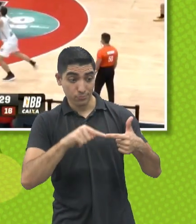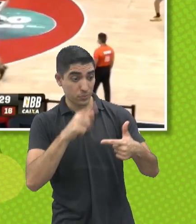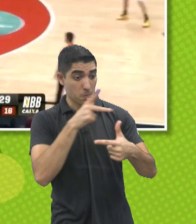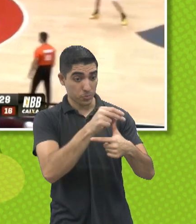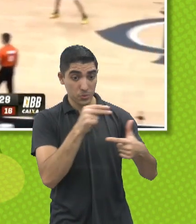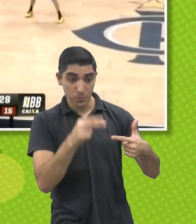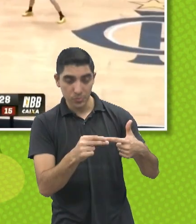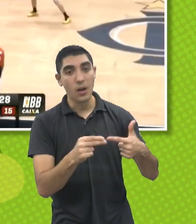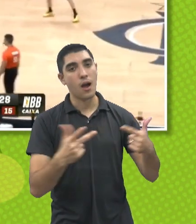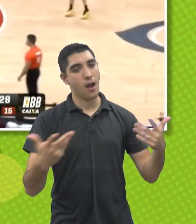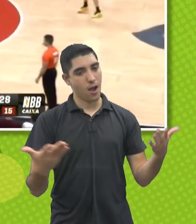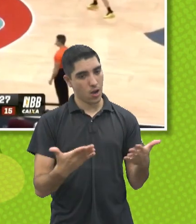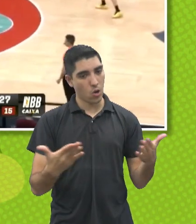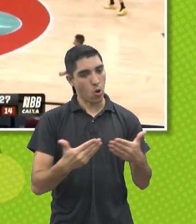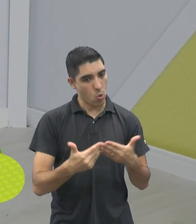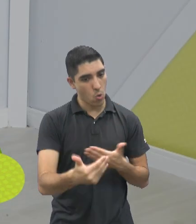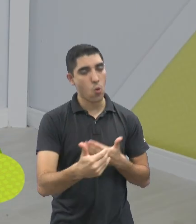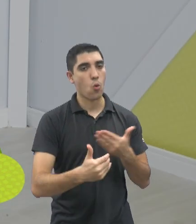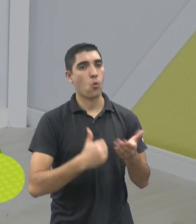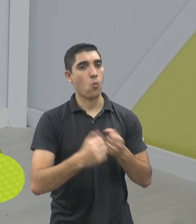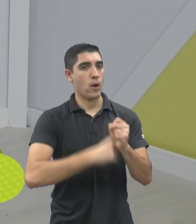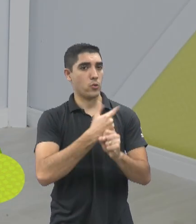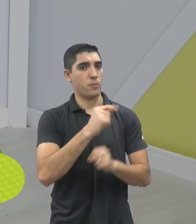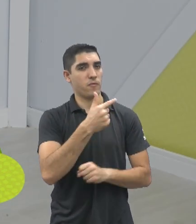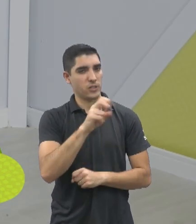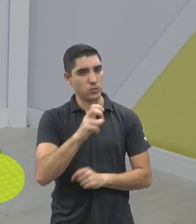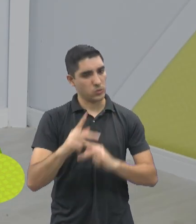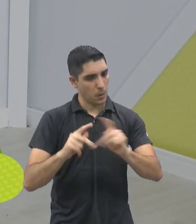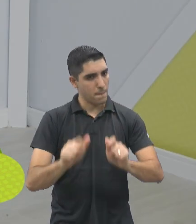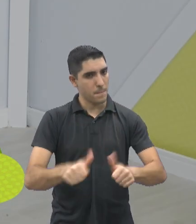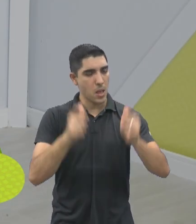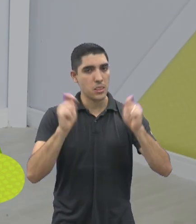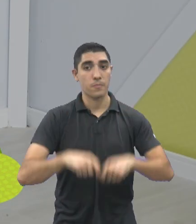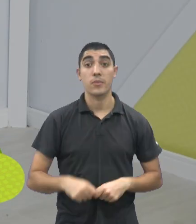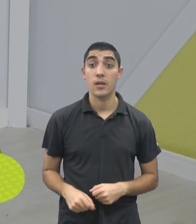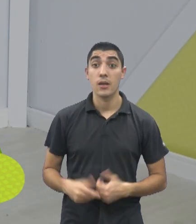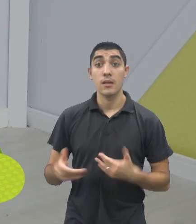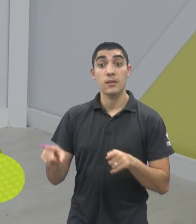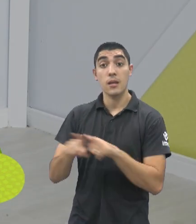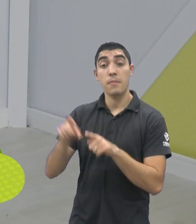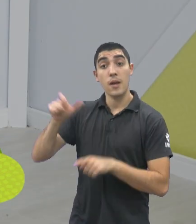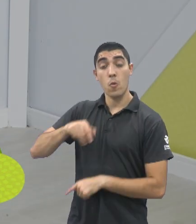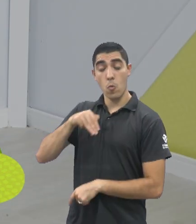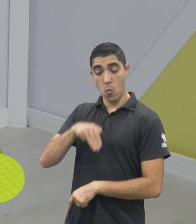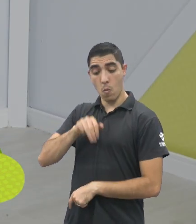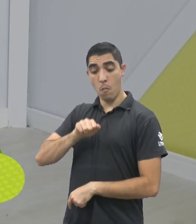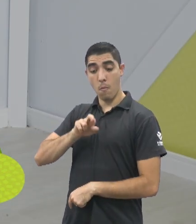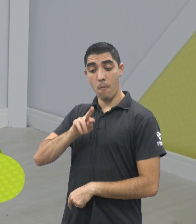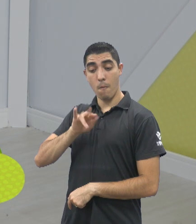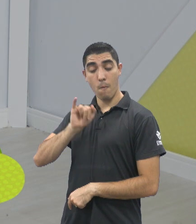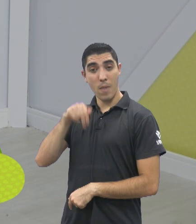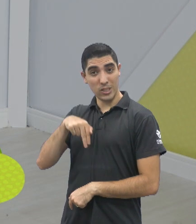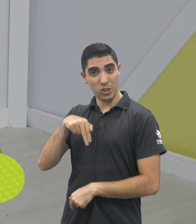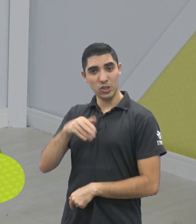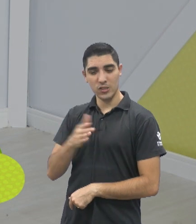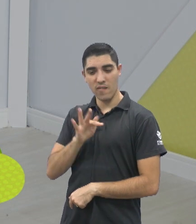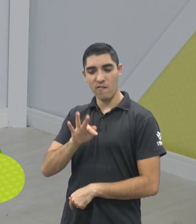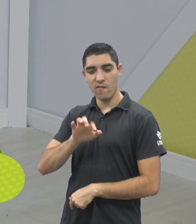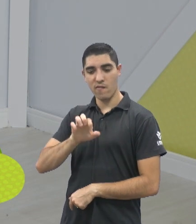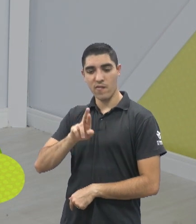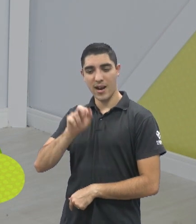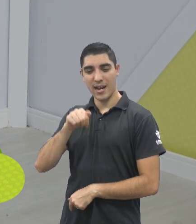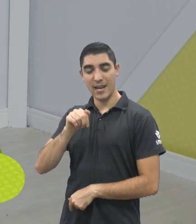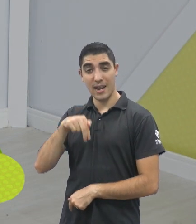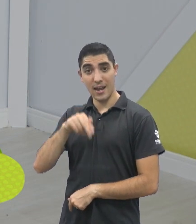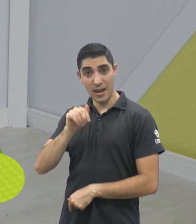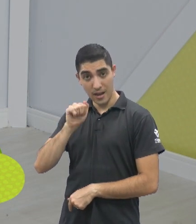José nesse 2025. E essa partida contra o Flamengo marcou a estreia do Martim Fernandes, o argentino que foi contratado recentemente pelo São José, e